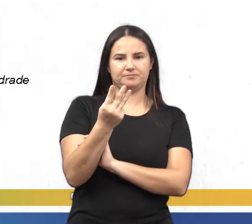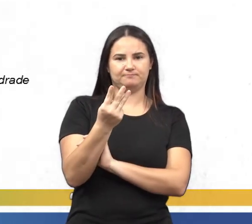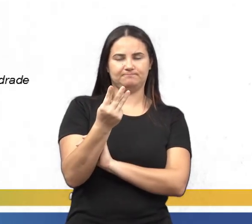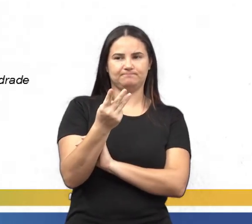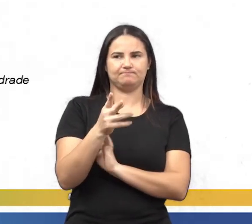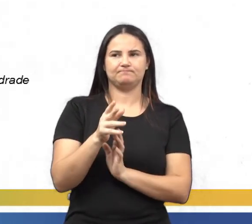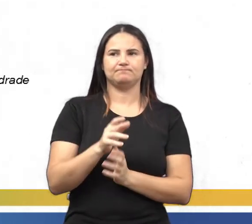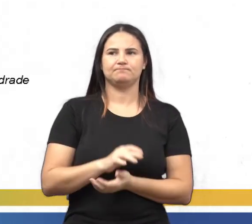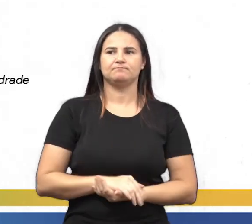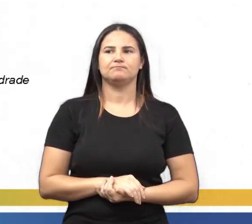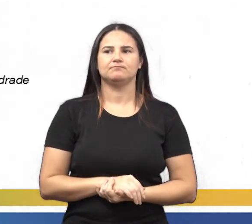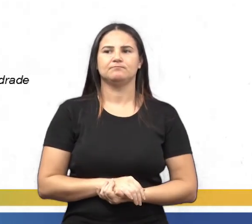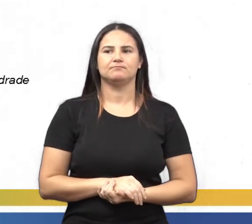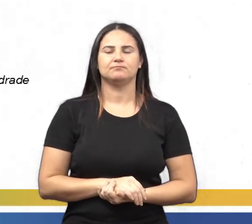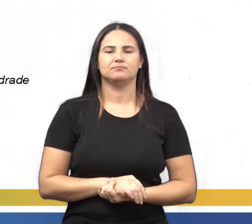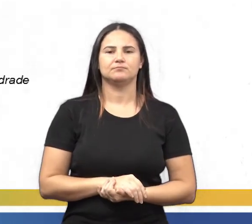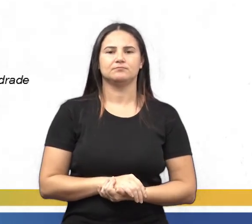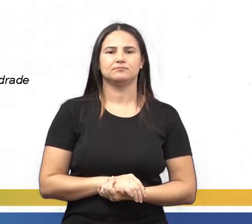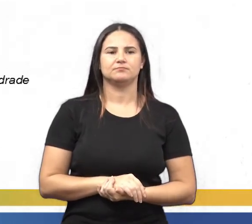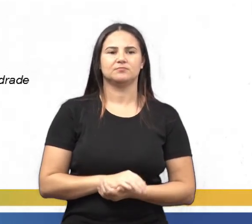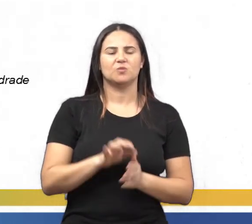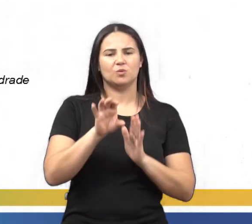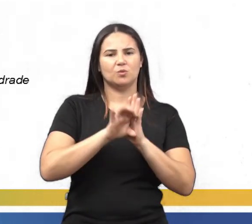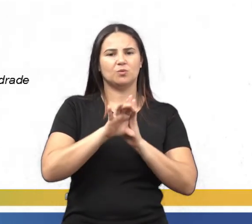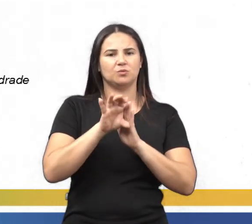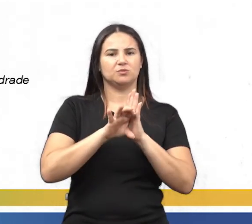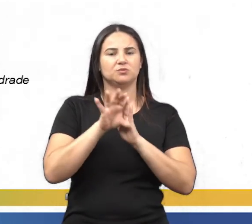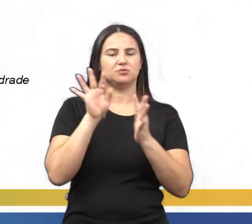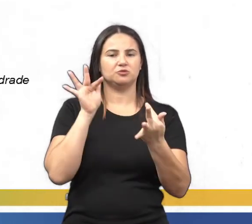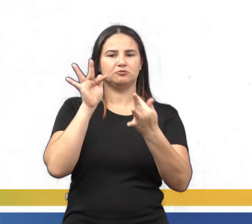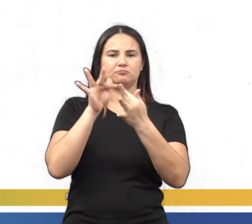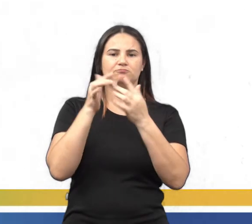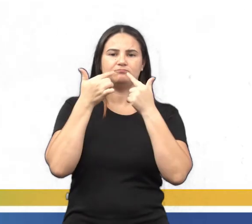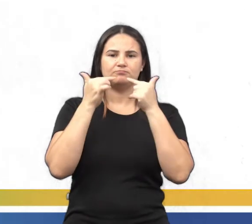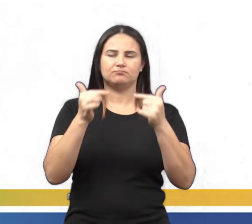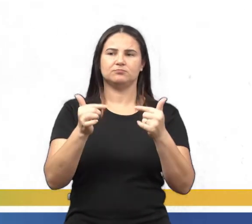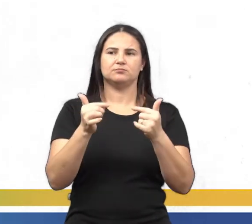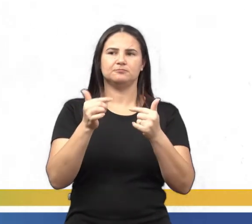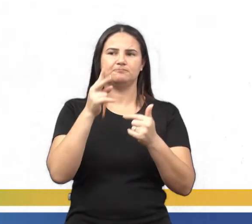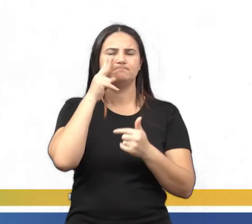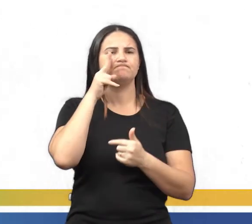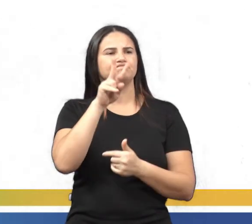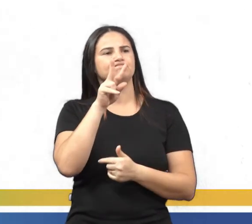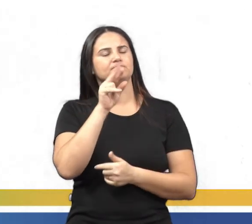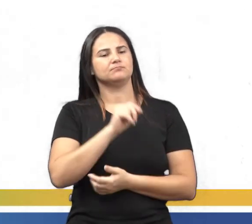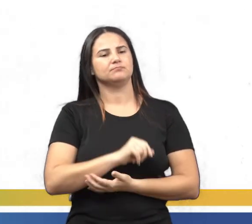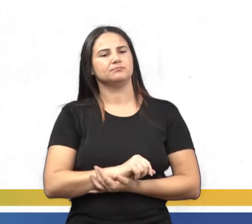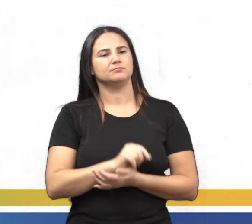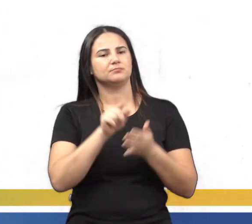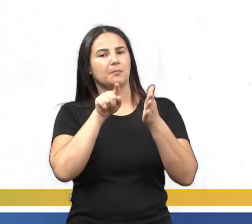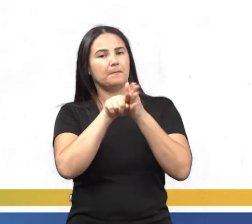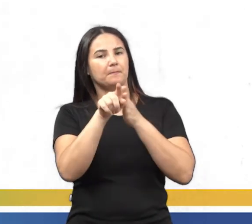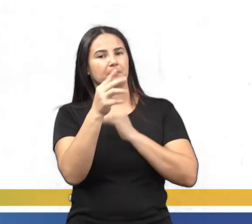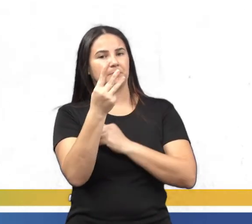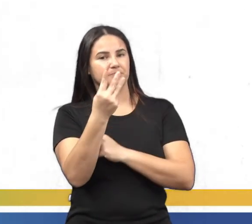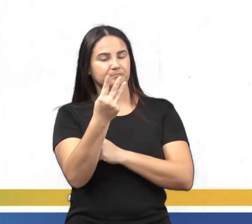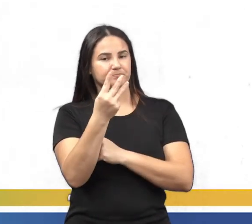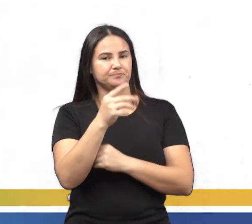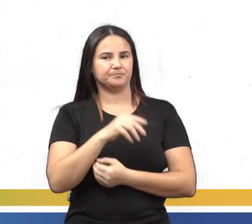tudo ok sobre o conteúdo de hoje, né? Que são funções da linguagem. Observem aí na tela, questão